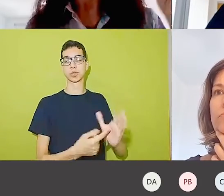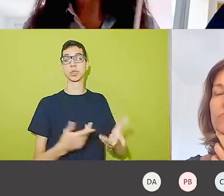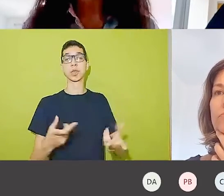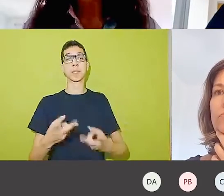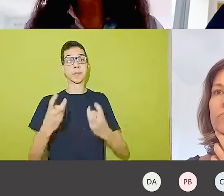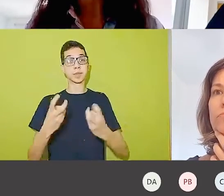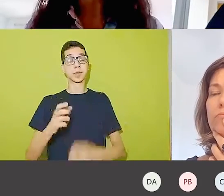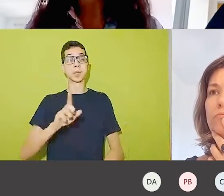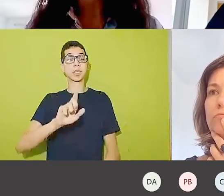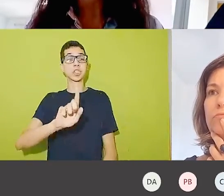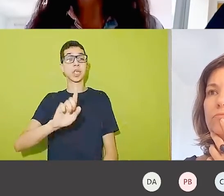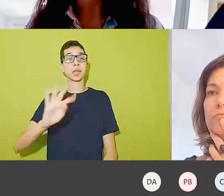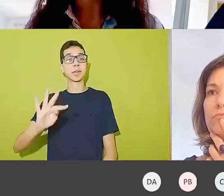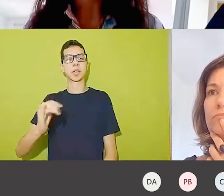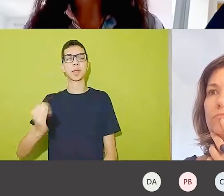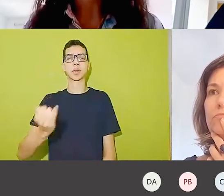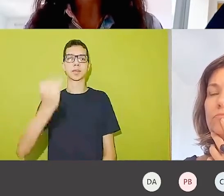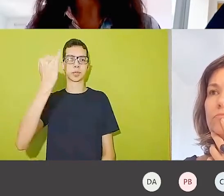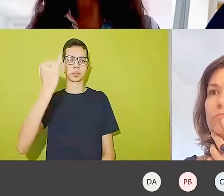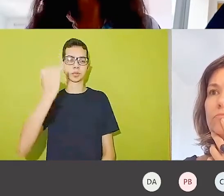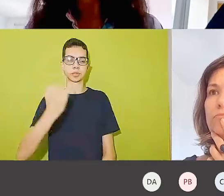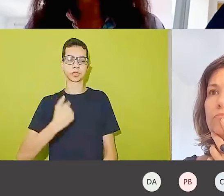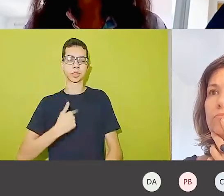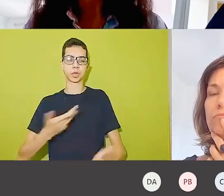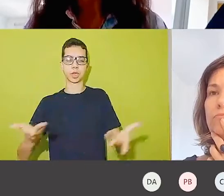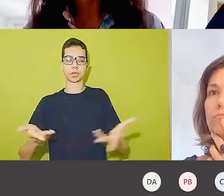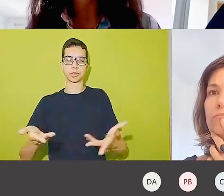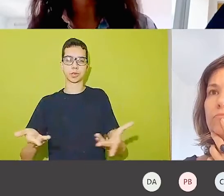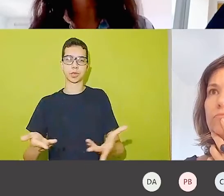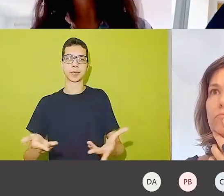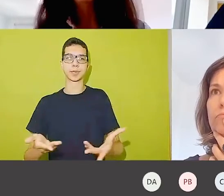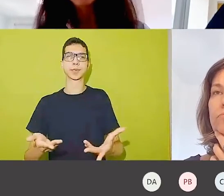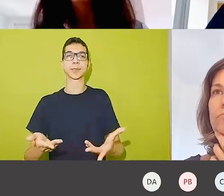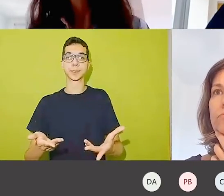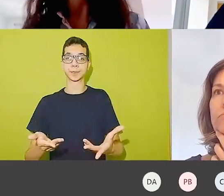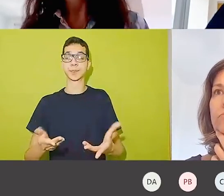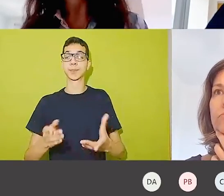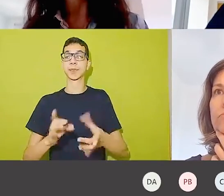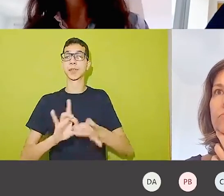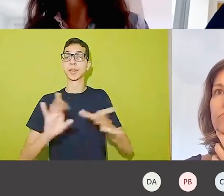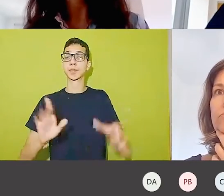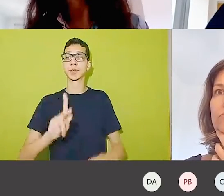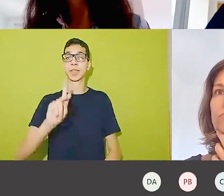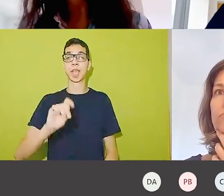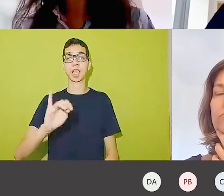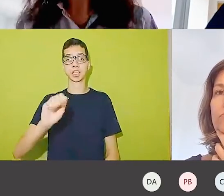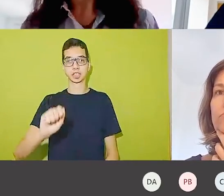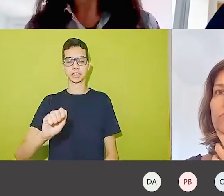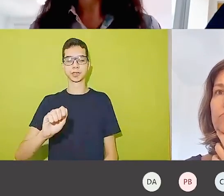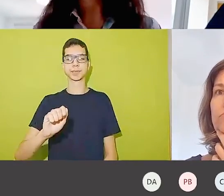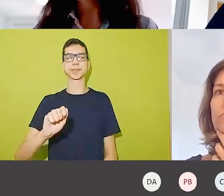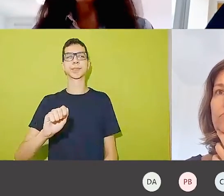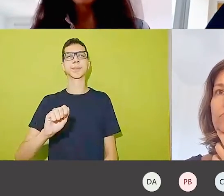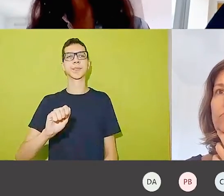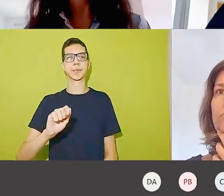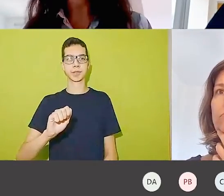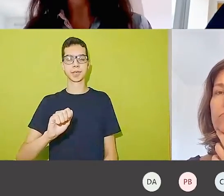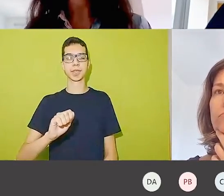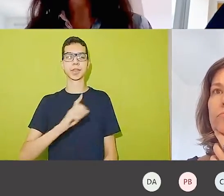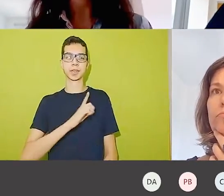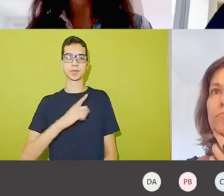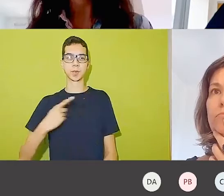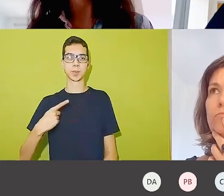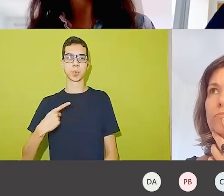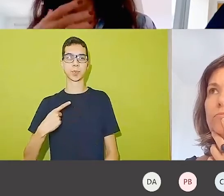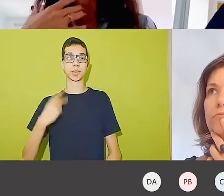né? Então, eu passo a palavra aí para Kátia Silene, que é defensora pública do Estado de São Paulo e atua na capital,